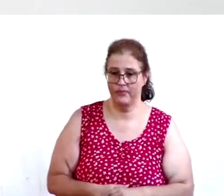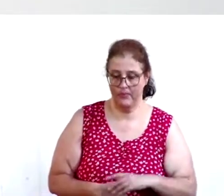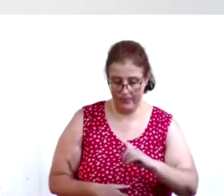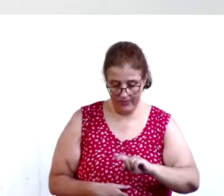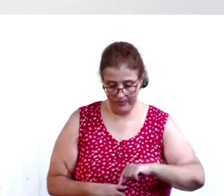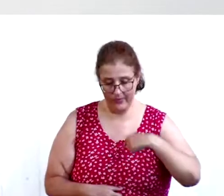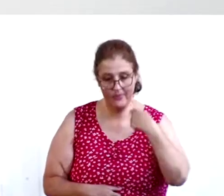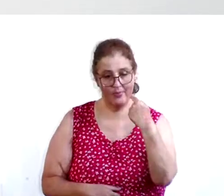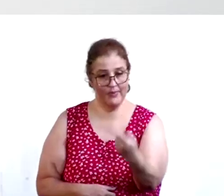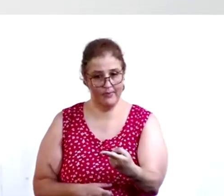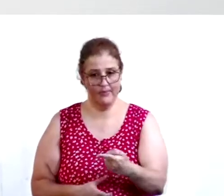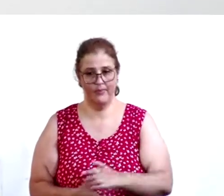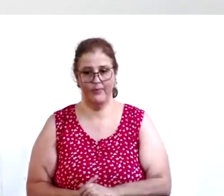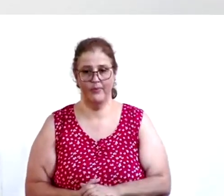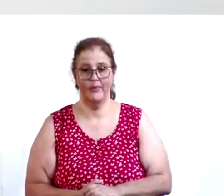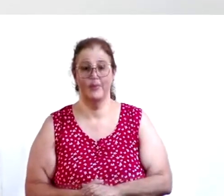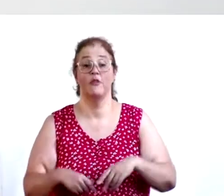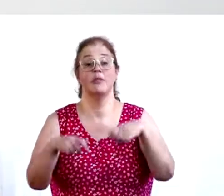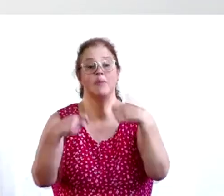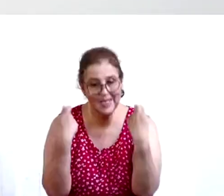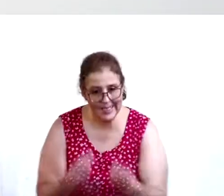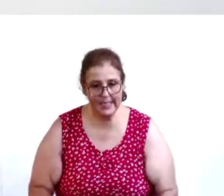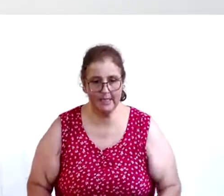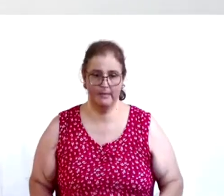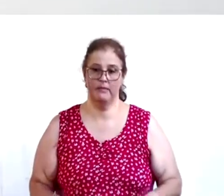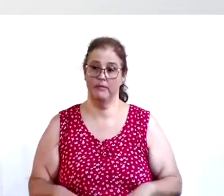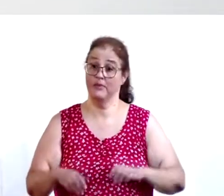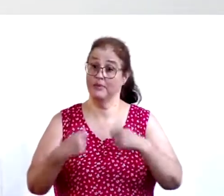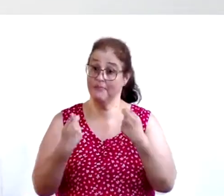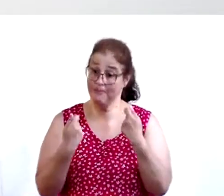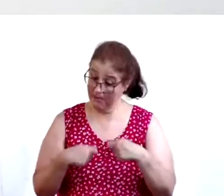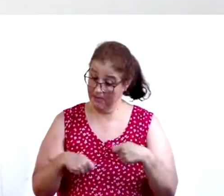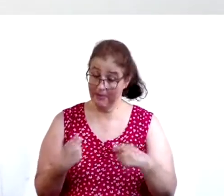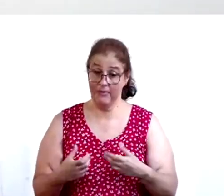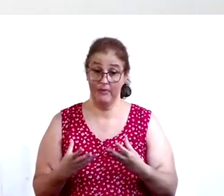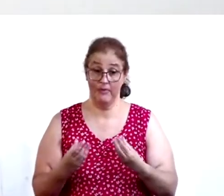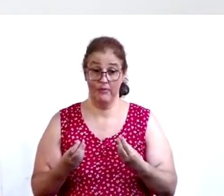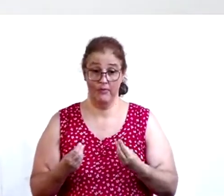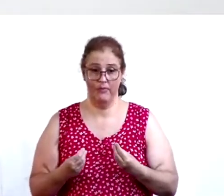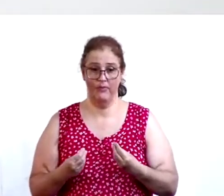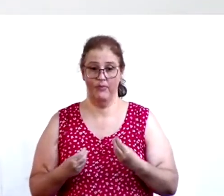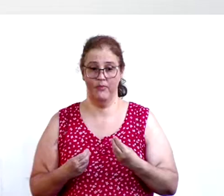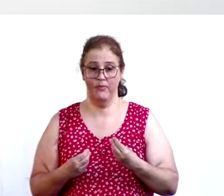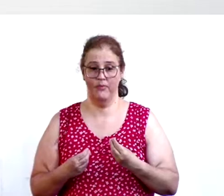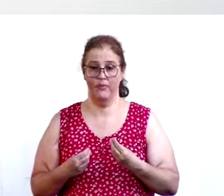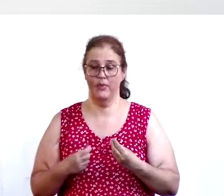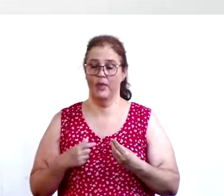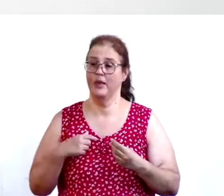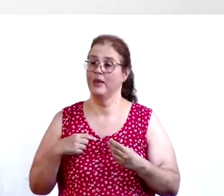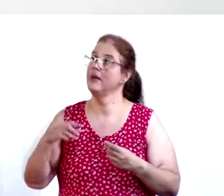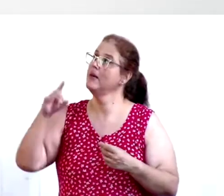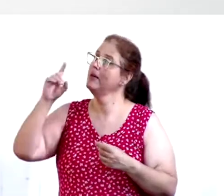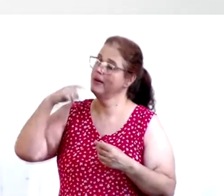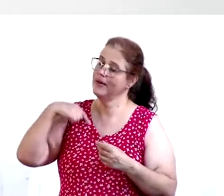você precisa, você necessita, e Deus está ali para você se achegar. Achegai-vos a mim, e eu me achegarei